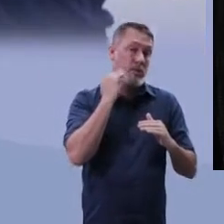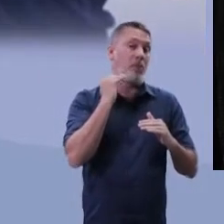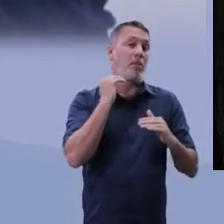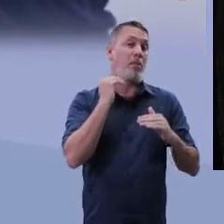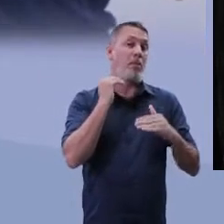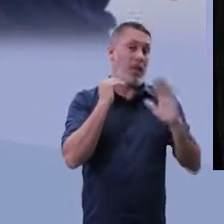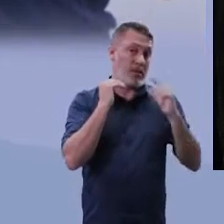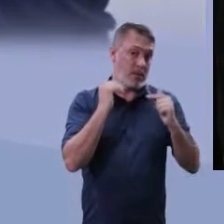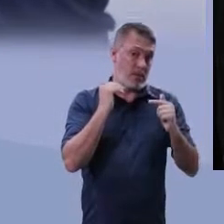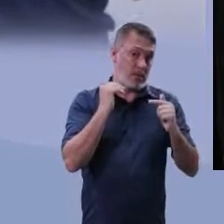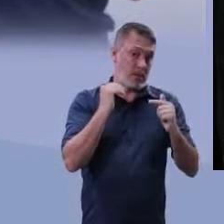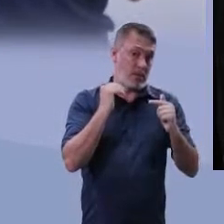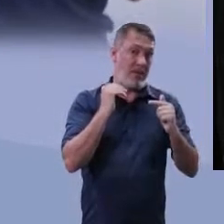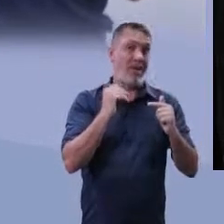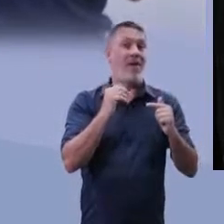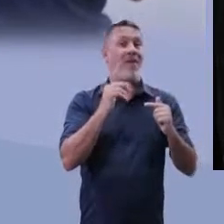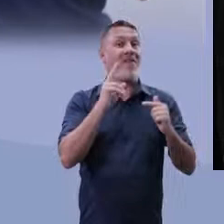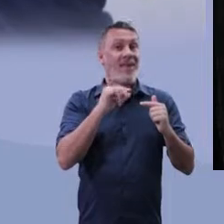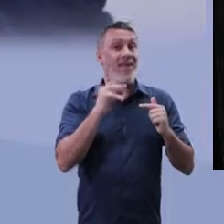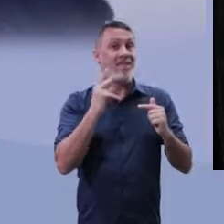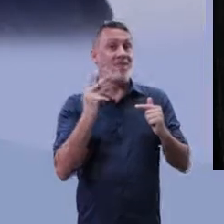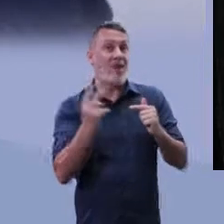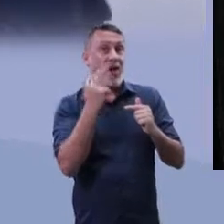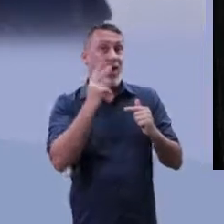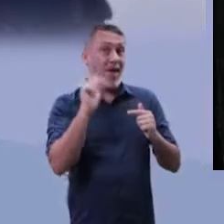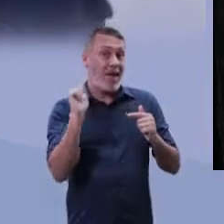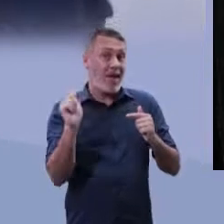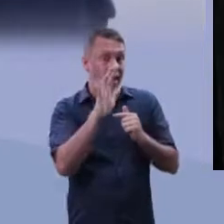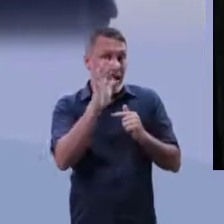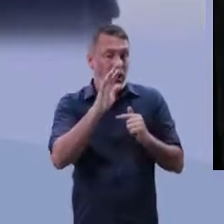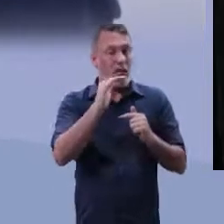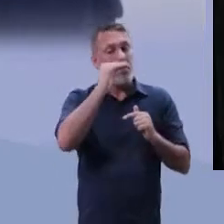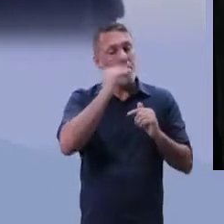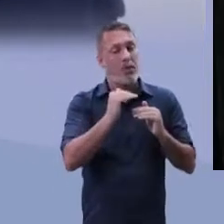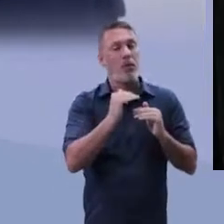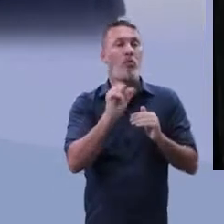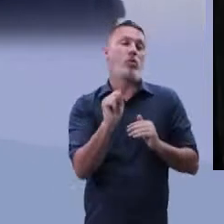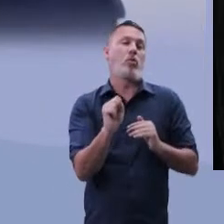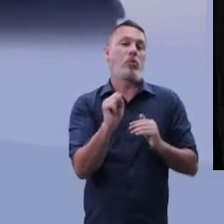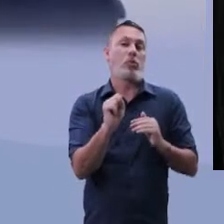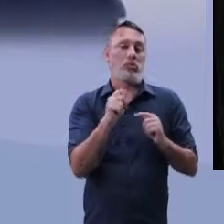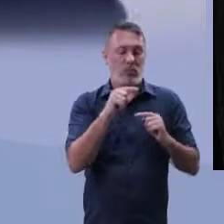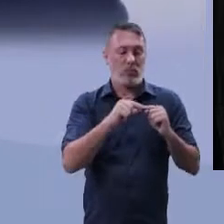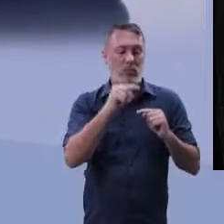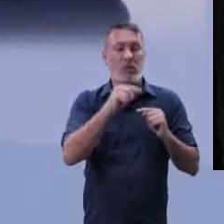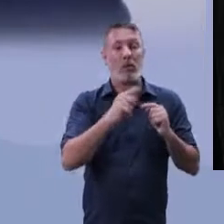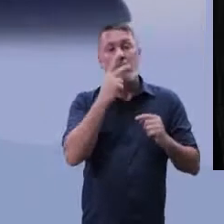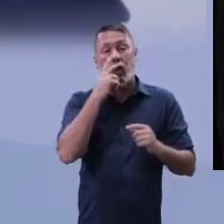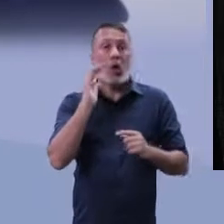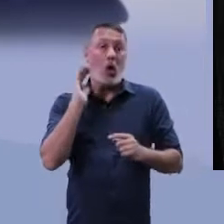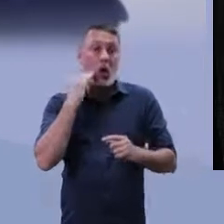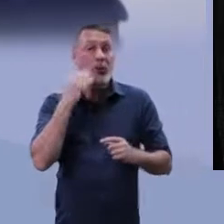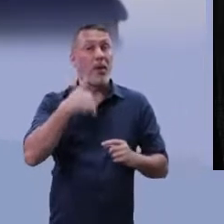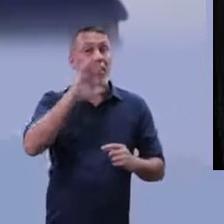rosa, pH maior que 7. Para ser bem valorizada, o pH tem que ser menor que 8. Então, a